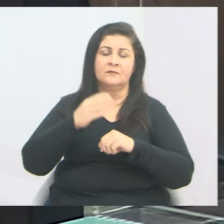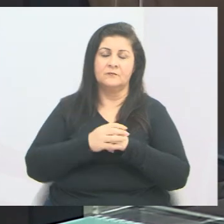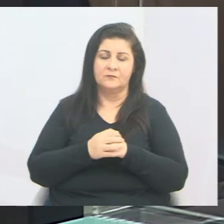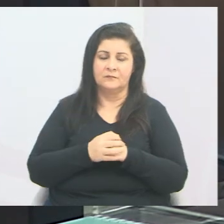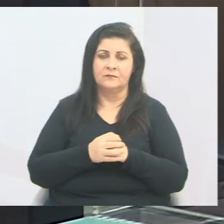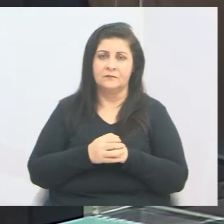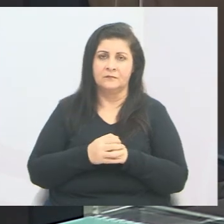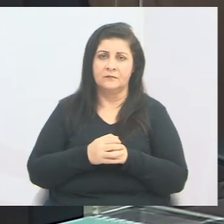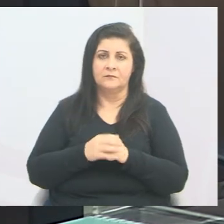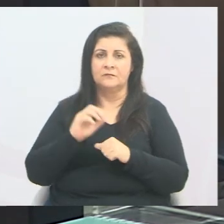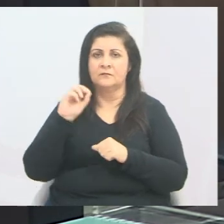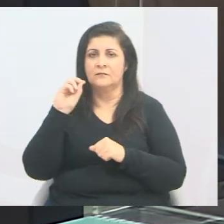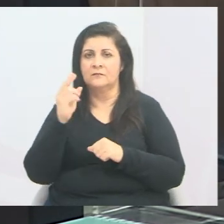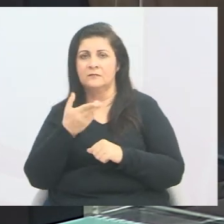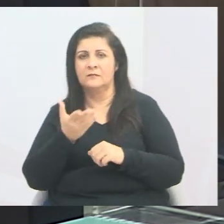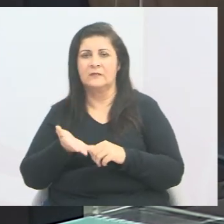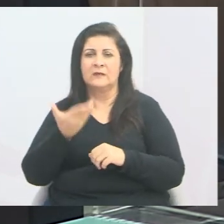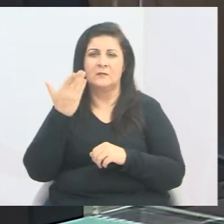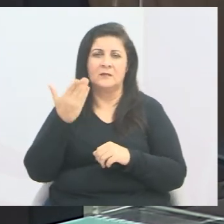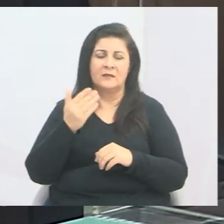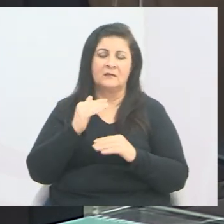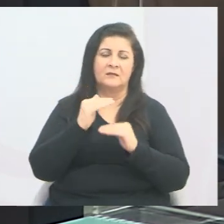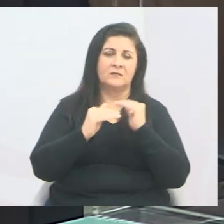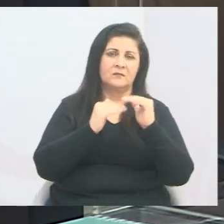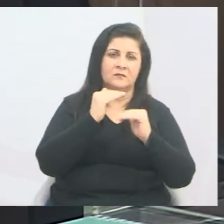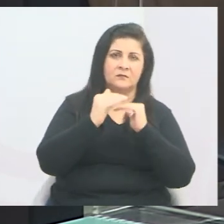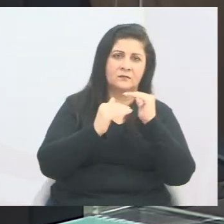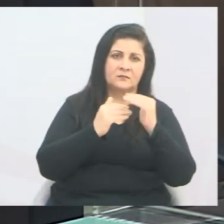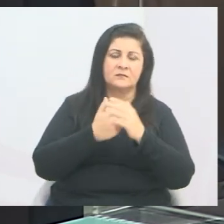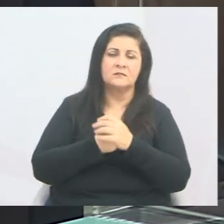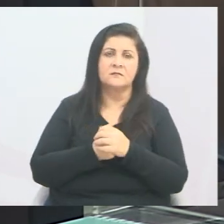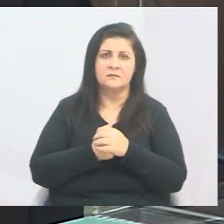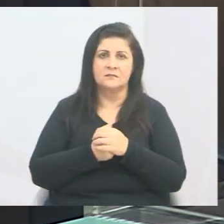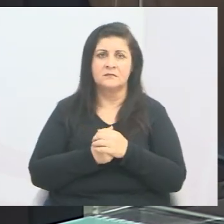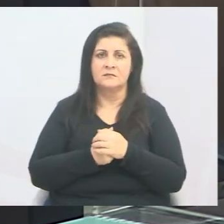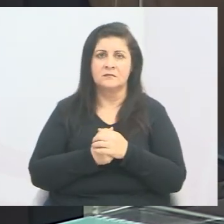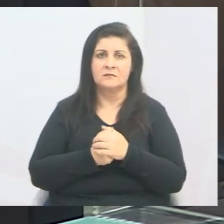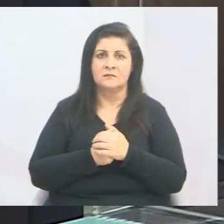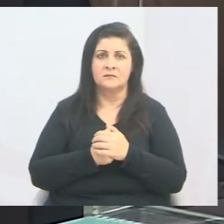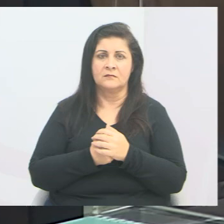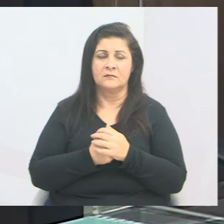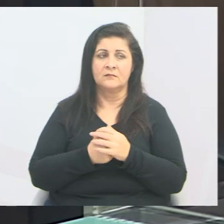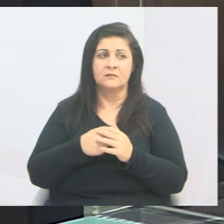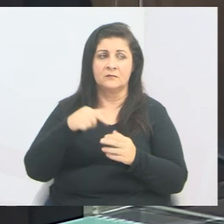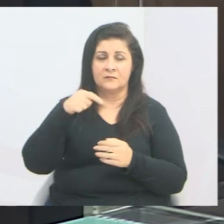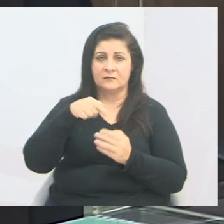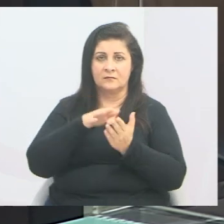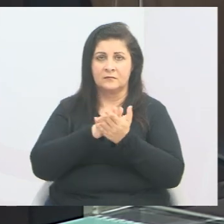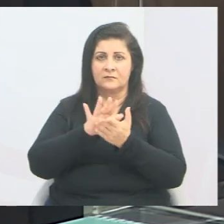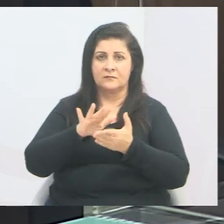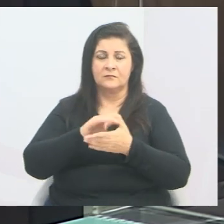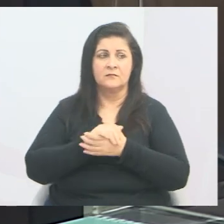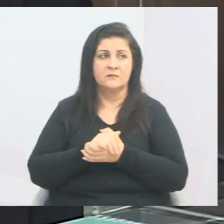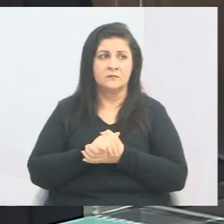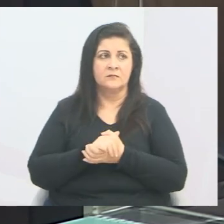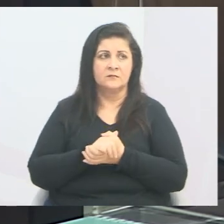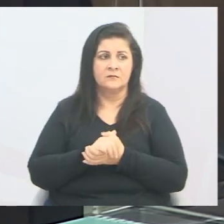outras vantagens em função de plano de carreira. Então, aqui no nosso caso de Jacareí